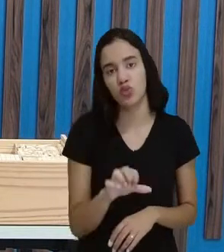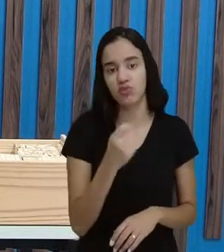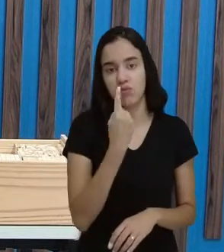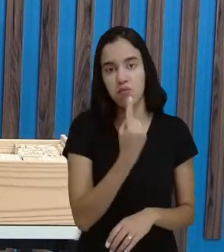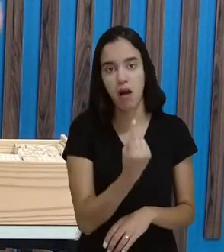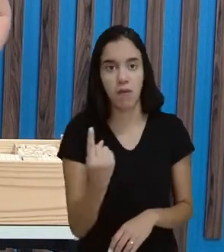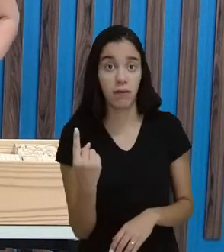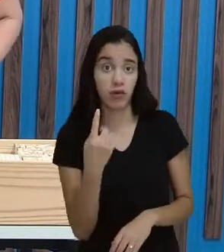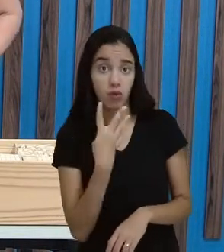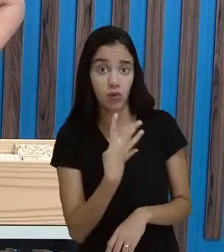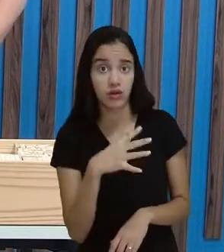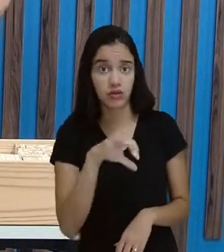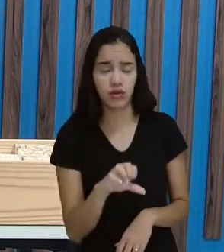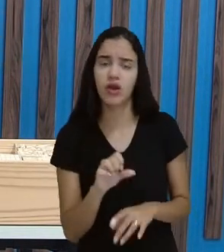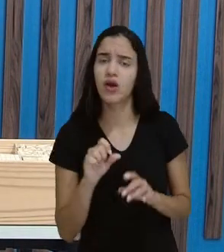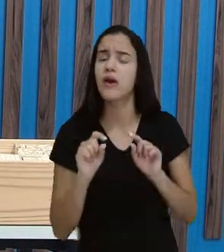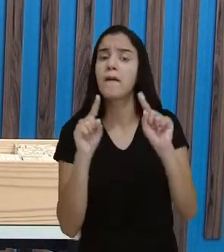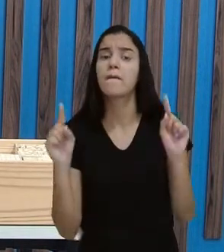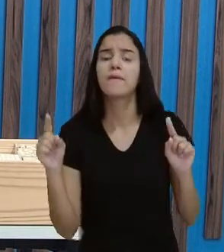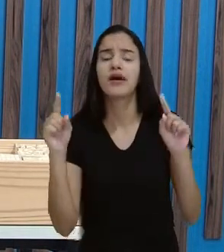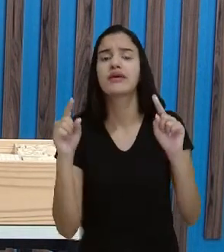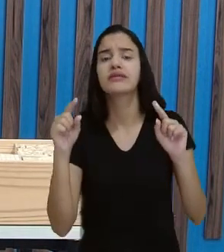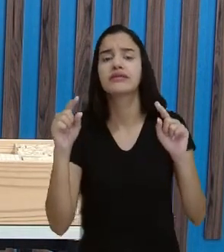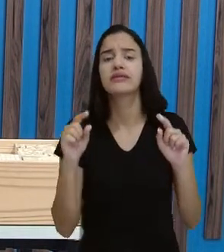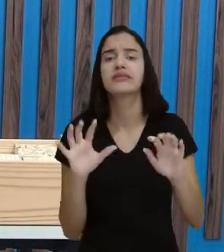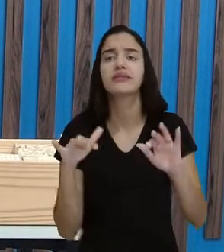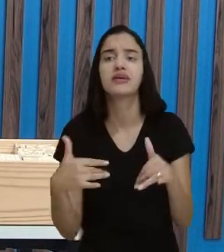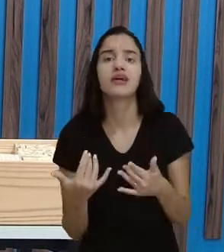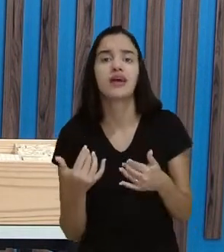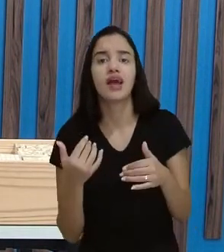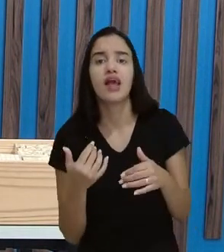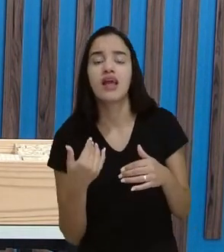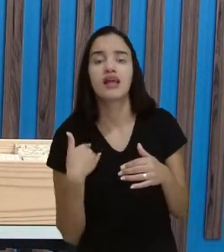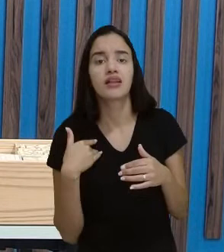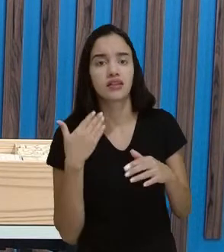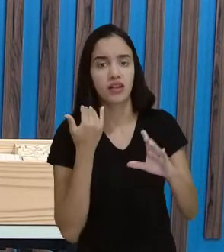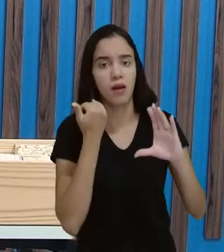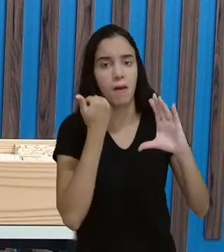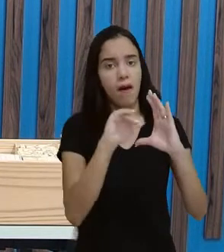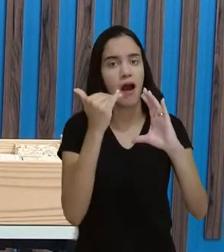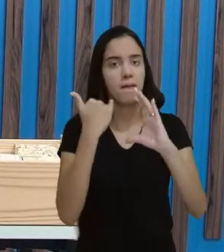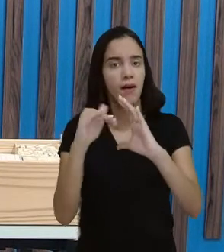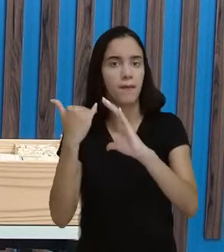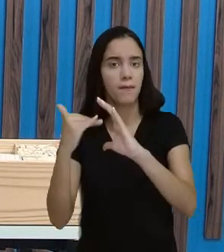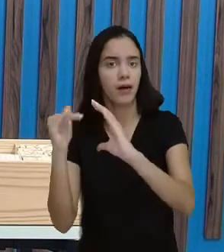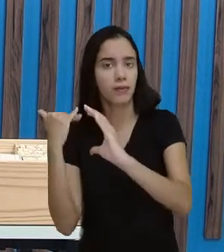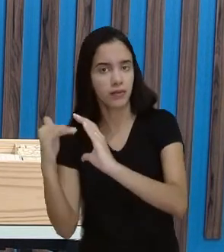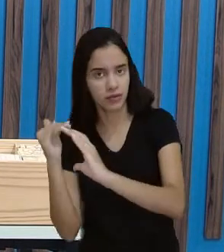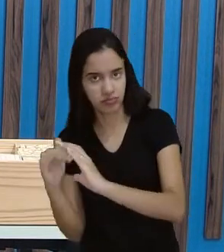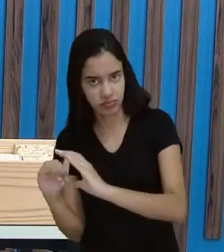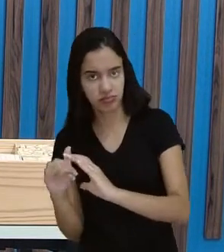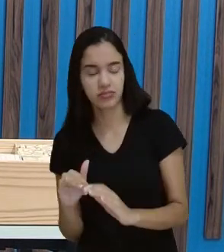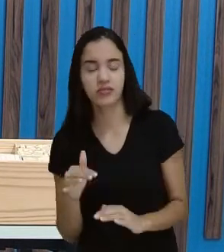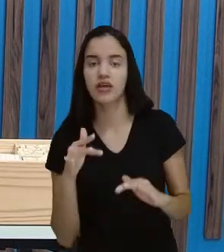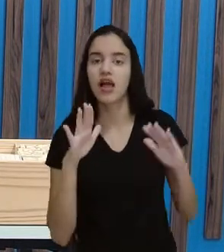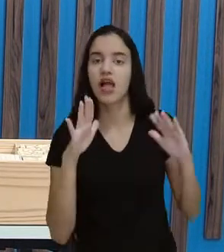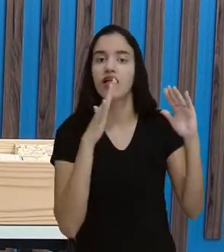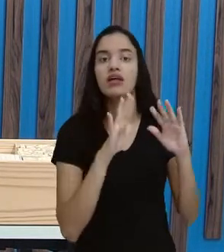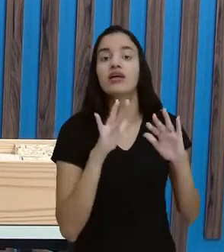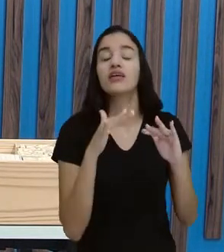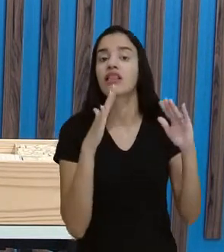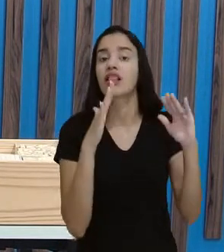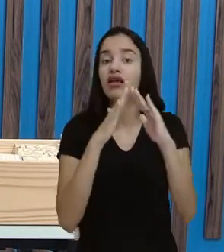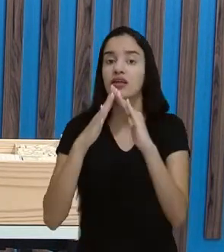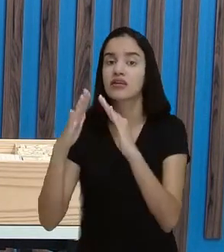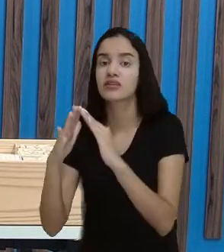unidades, 49. Mas ele entregou apenas 13 cartas. E aí, professora Esther, eu vou tirar aqui